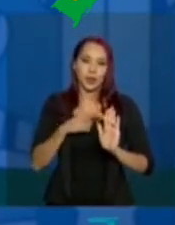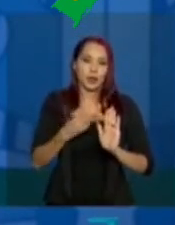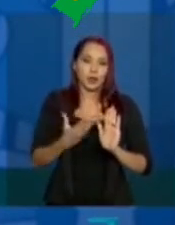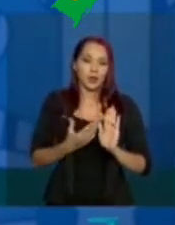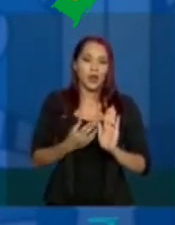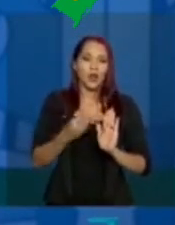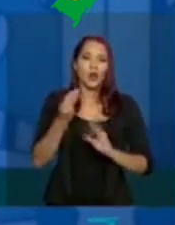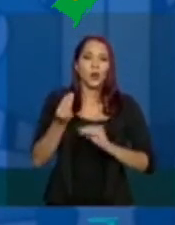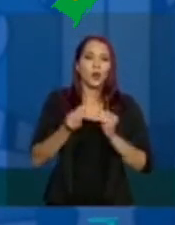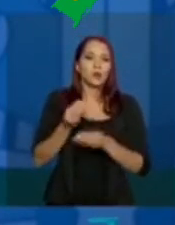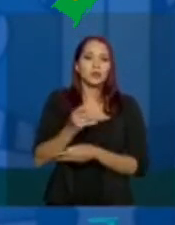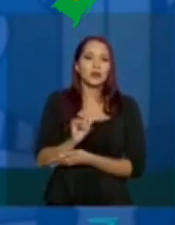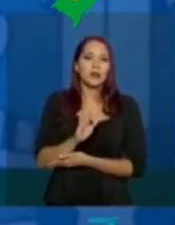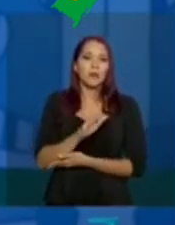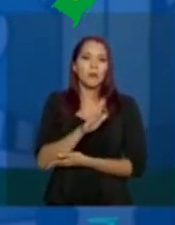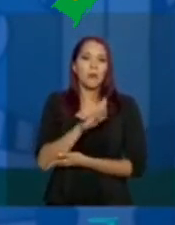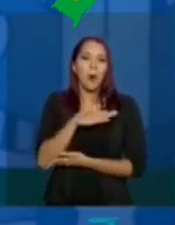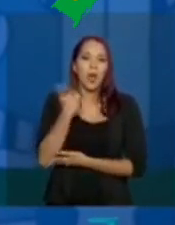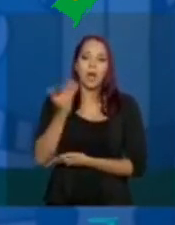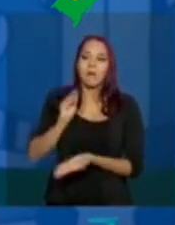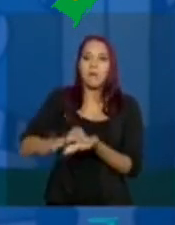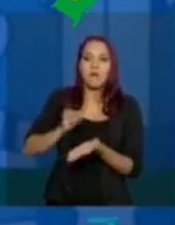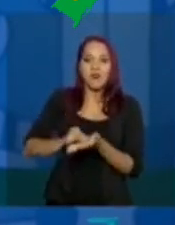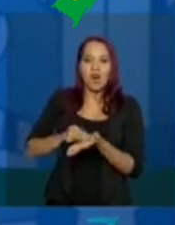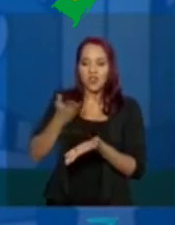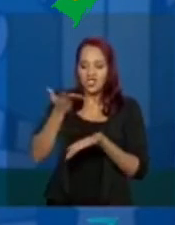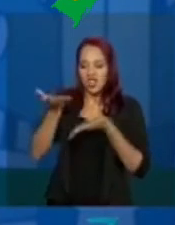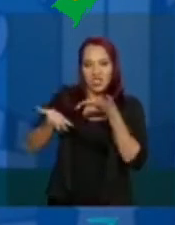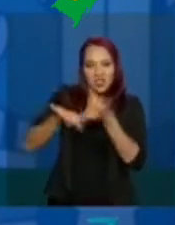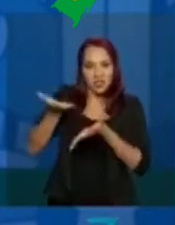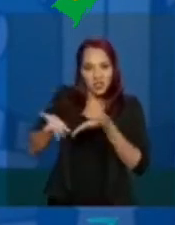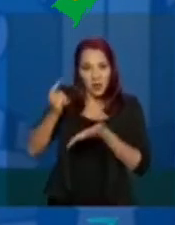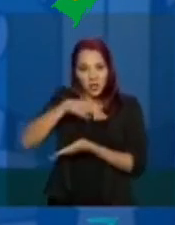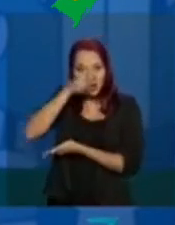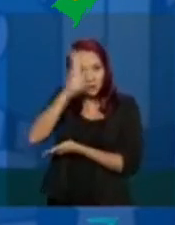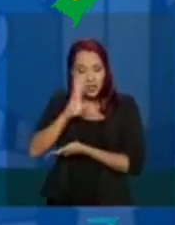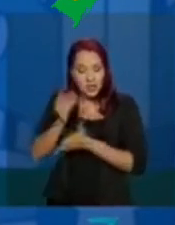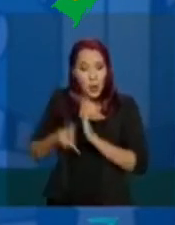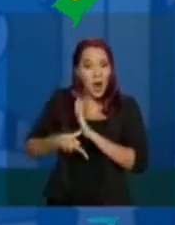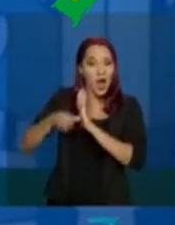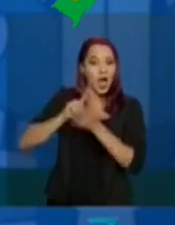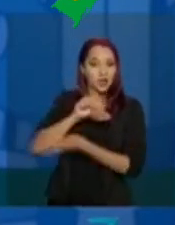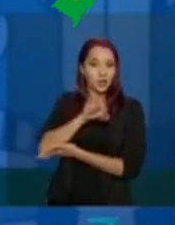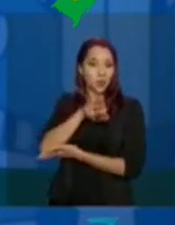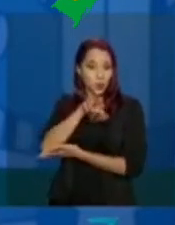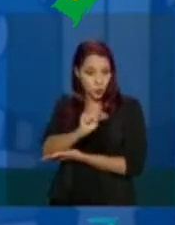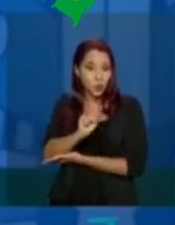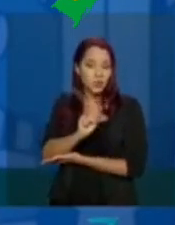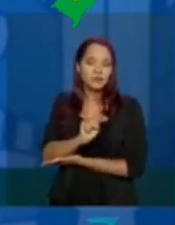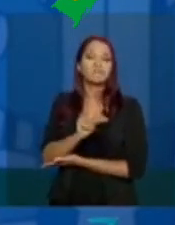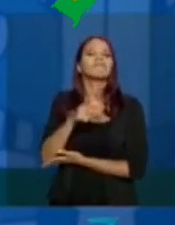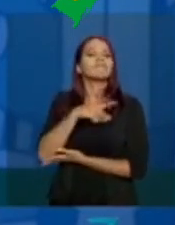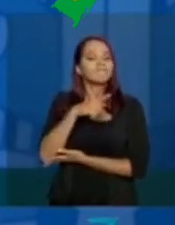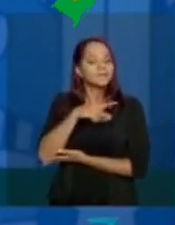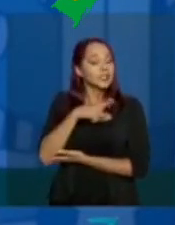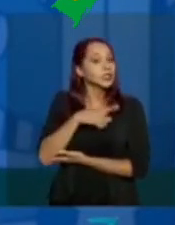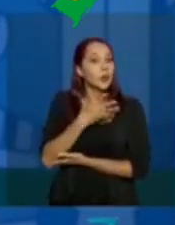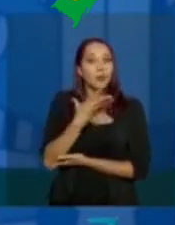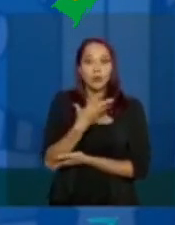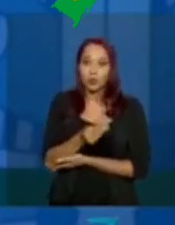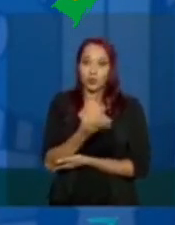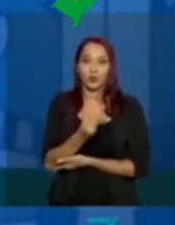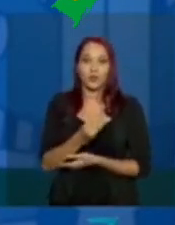questão de morrer em desassistência no Brasil, antes do SUS, ela existia